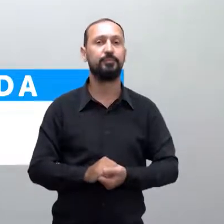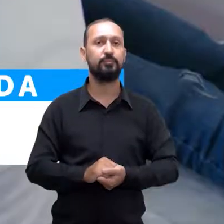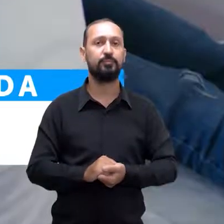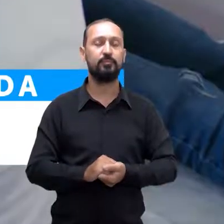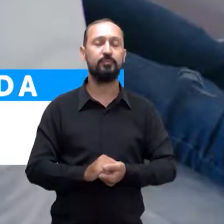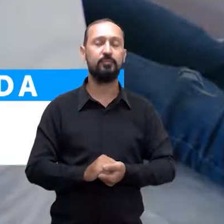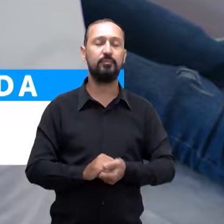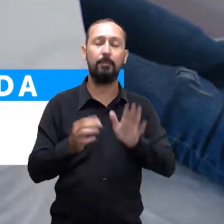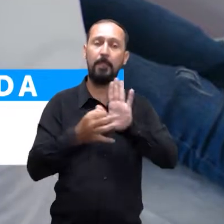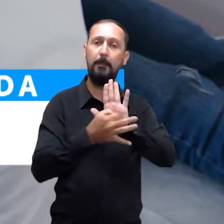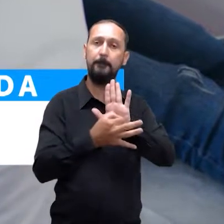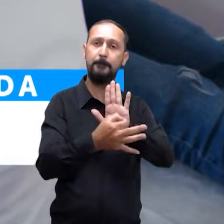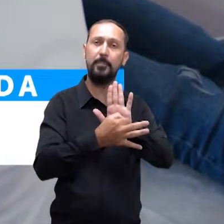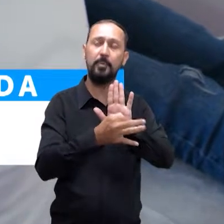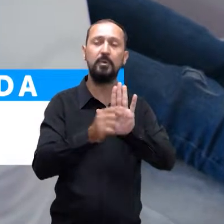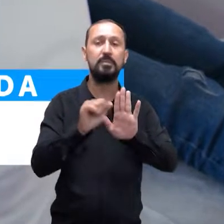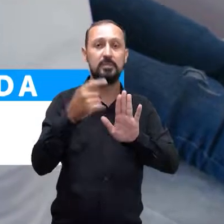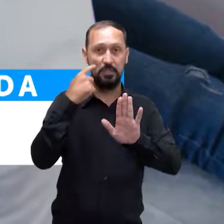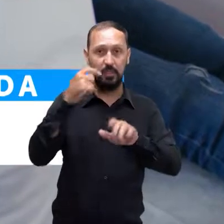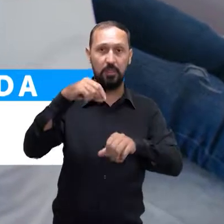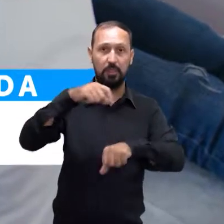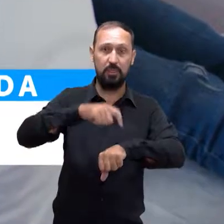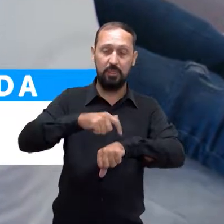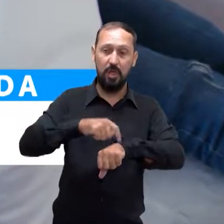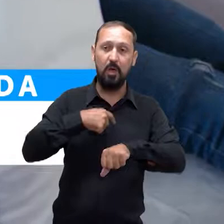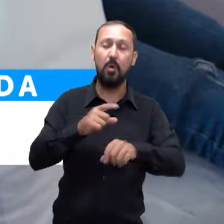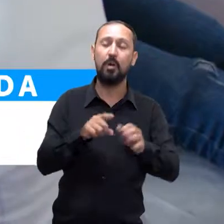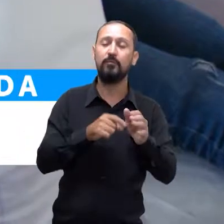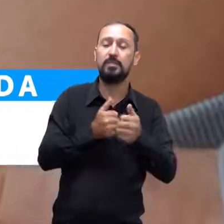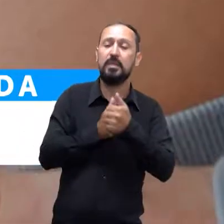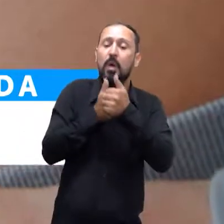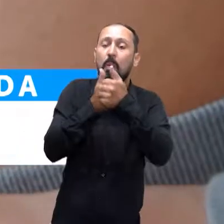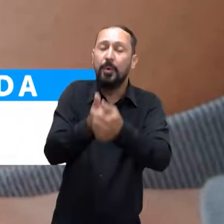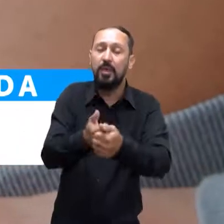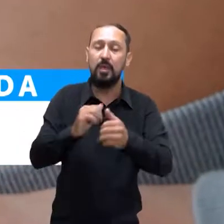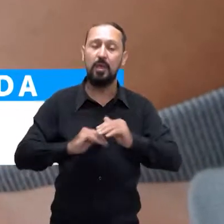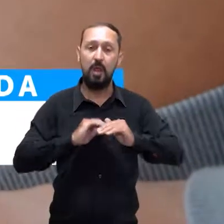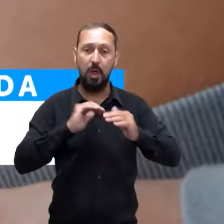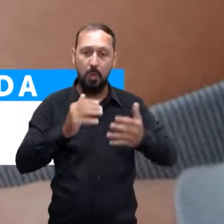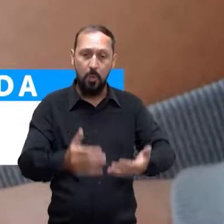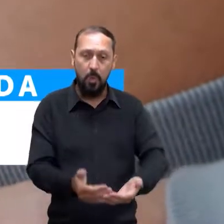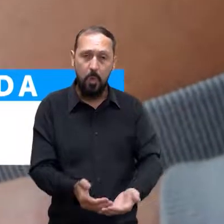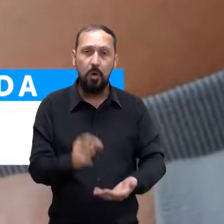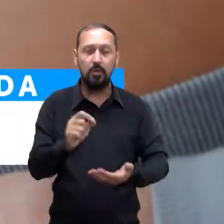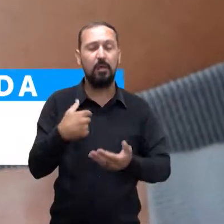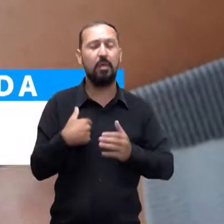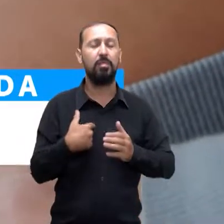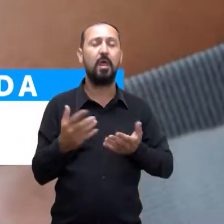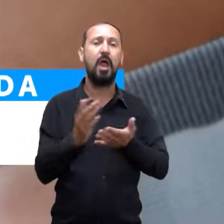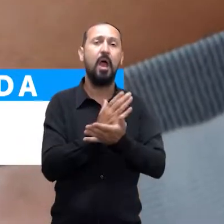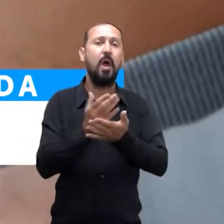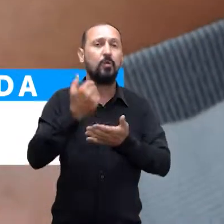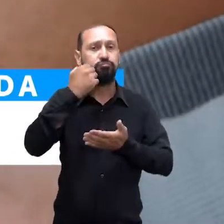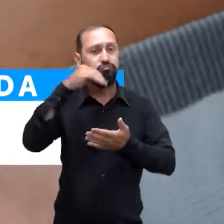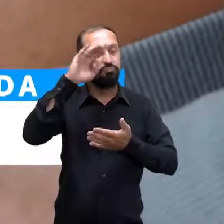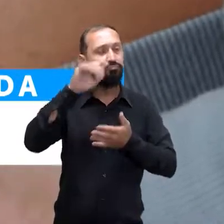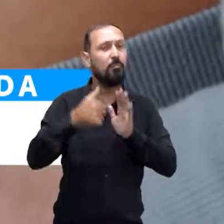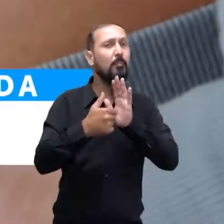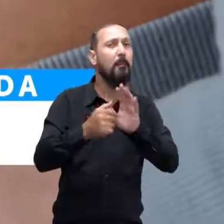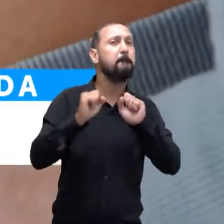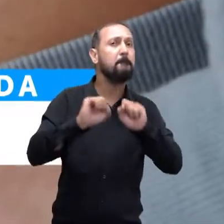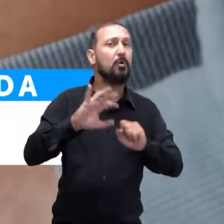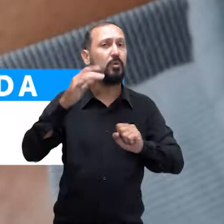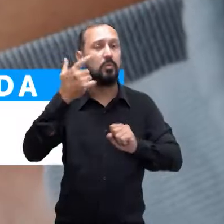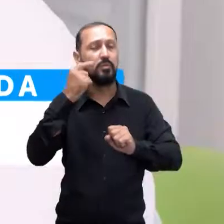acompanhamento. Pela proposta, caso seja constatado durante o pré-natal que a gestante apresenta sinais que podem se transformar em